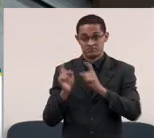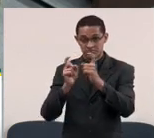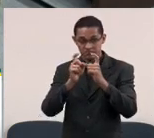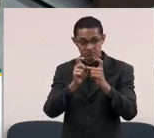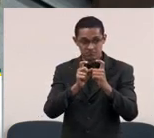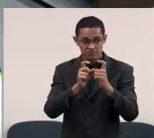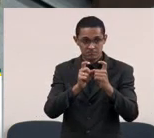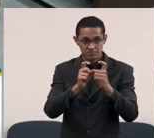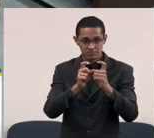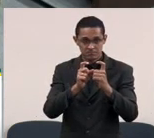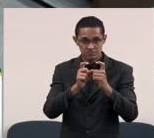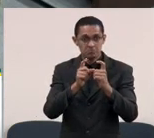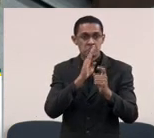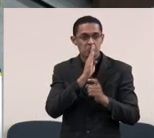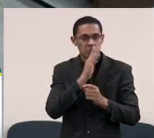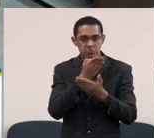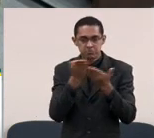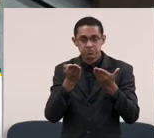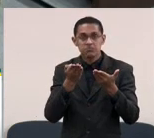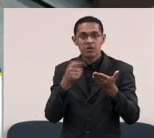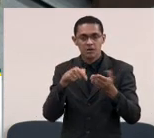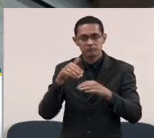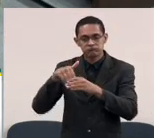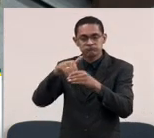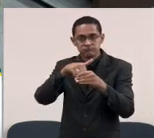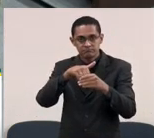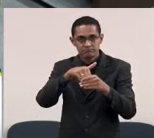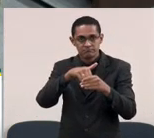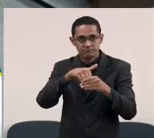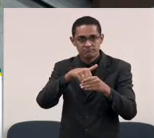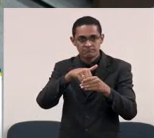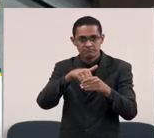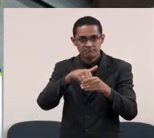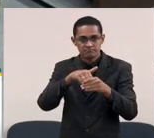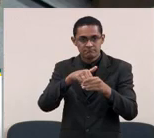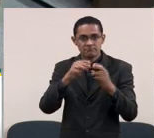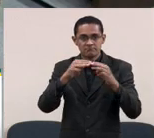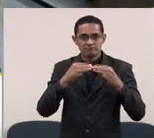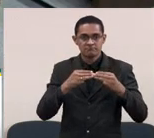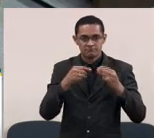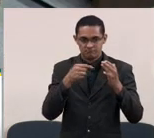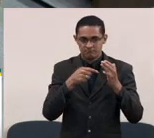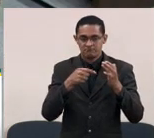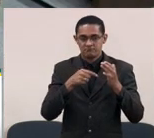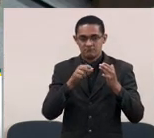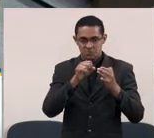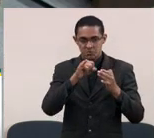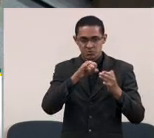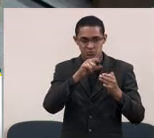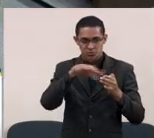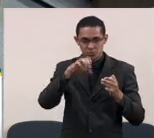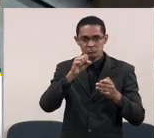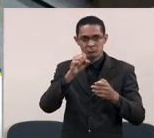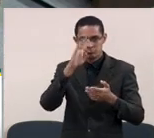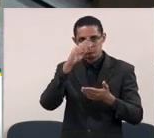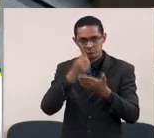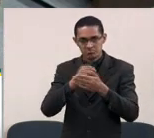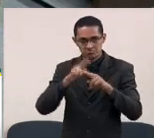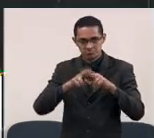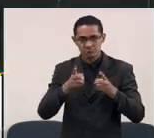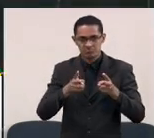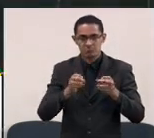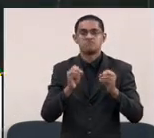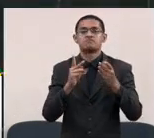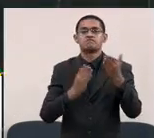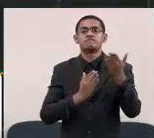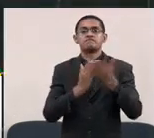discussão. Não havendo quem queira discutir, está em votação a referida moção. Os deputados estiverem de acordo, permaneçam como estão.